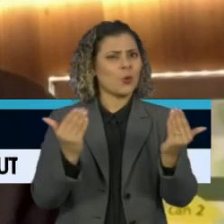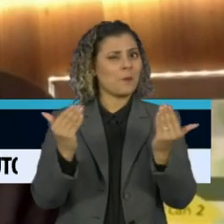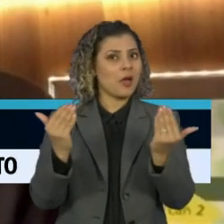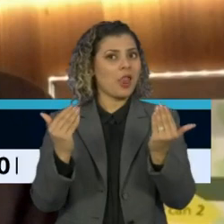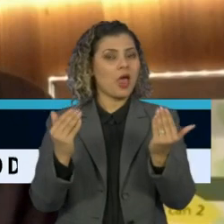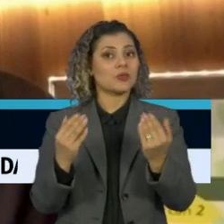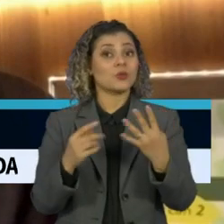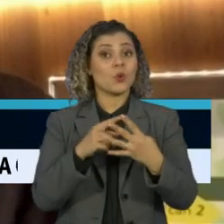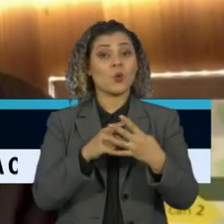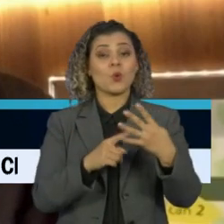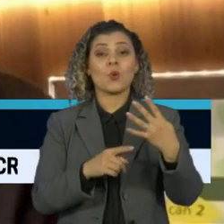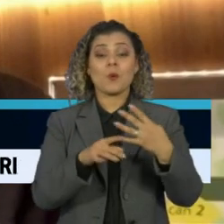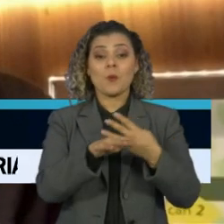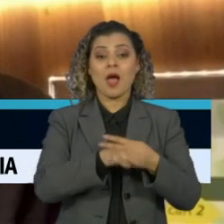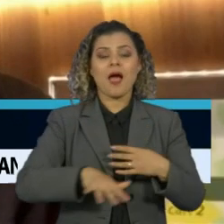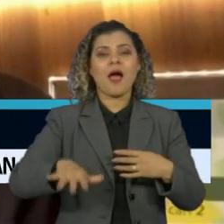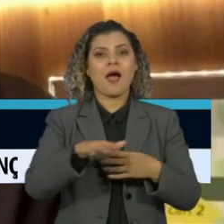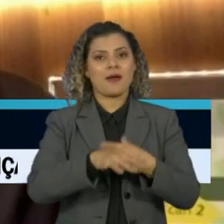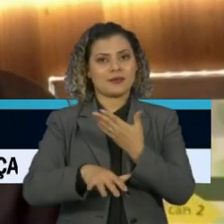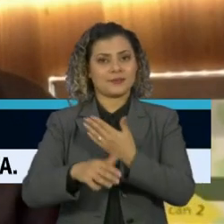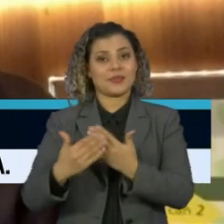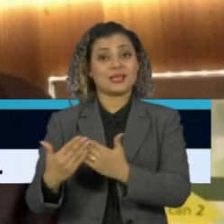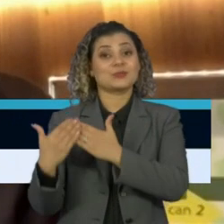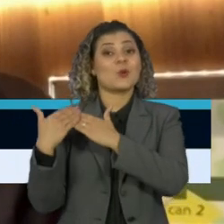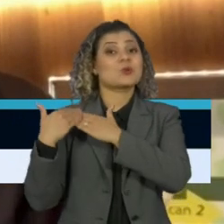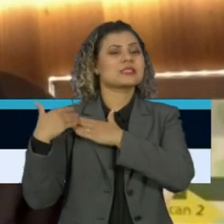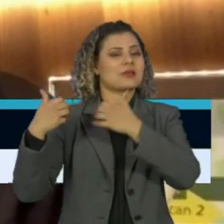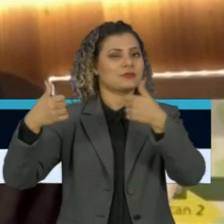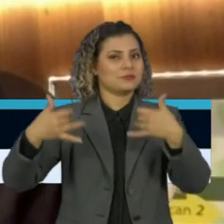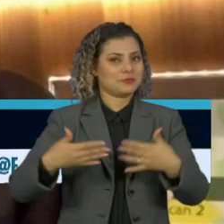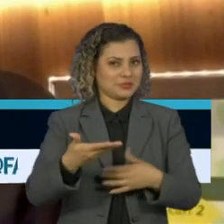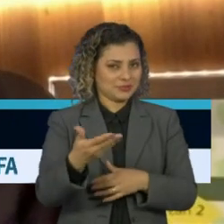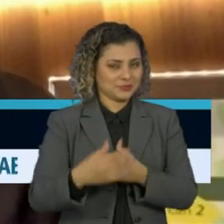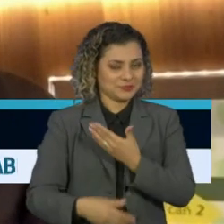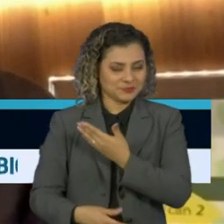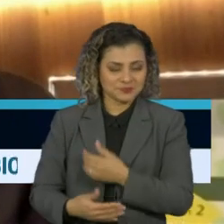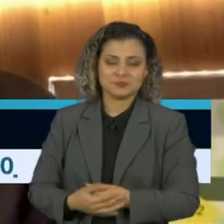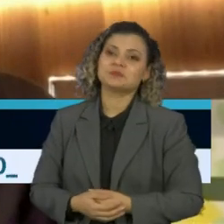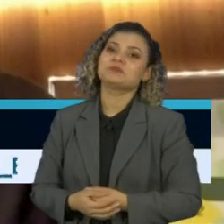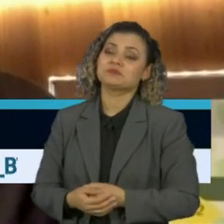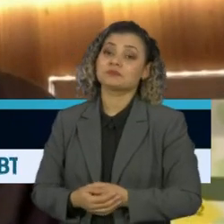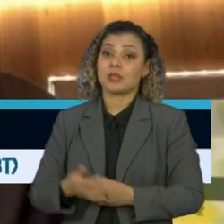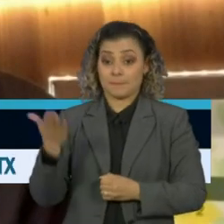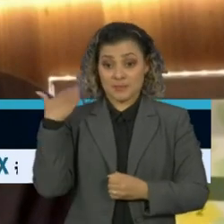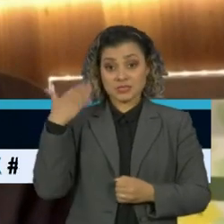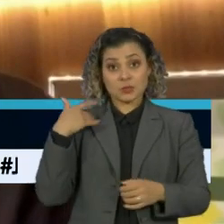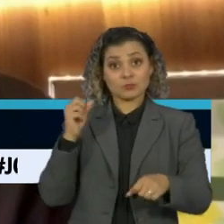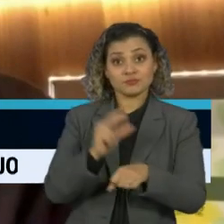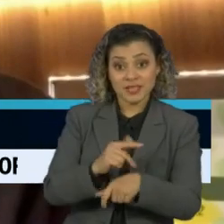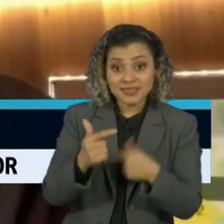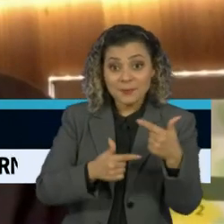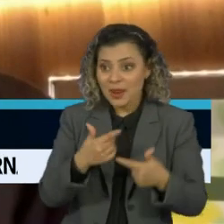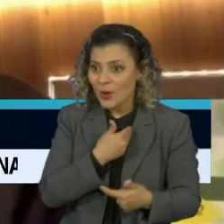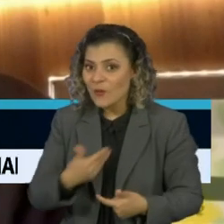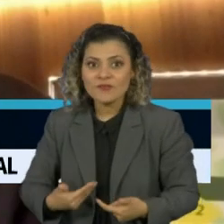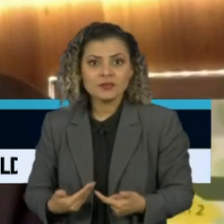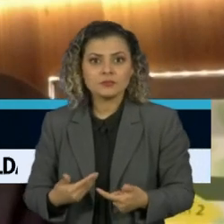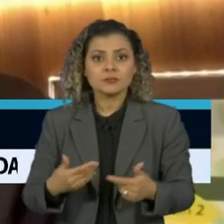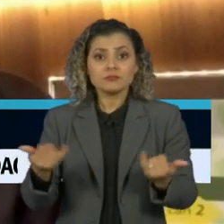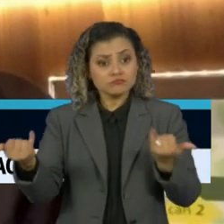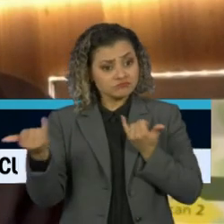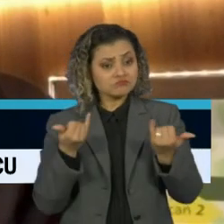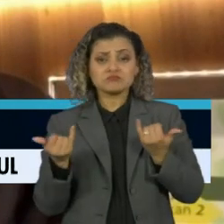com o quadro desenhado pelo próprio responsável por essas privatizações. Quando eu cheguei ao governo, me disseram que o governo